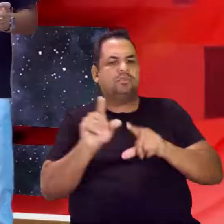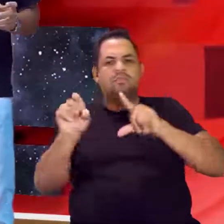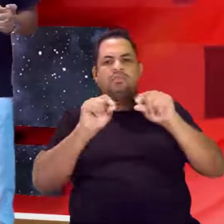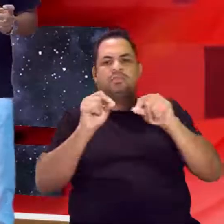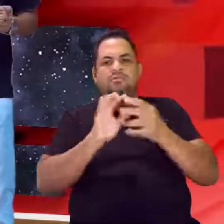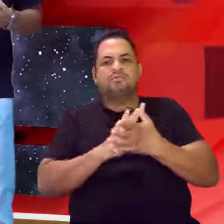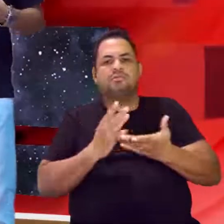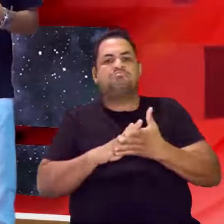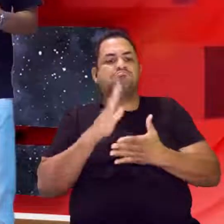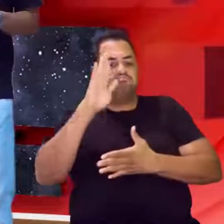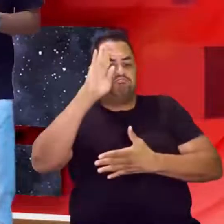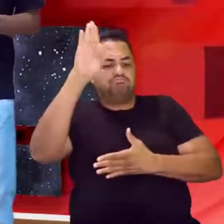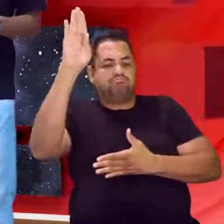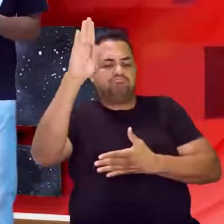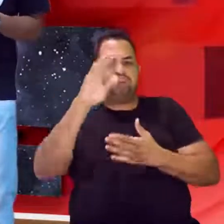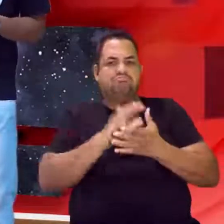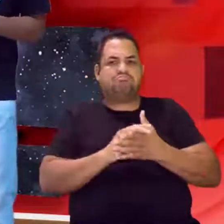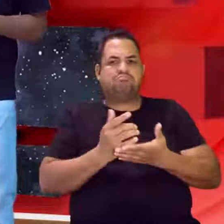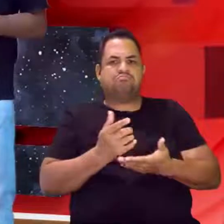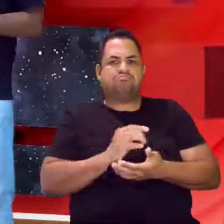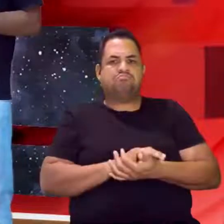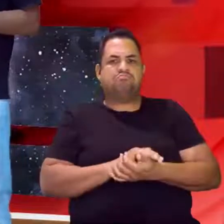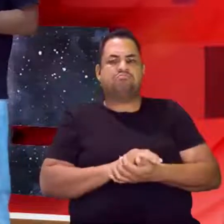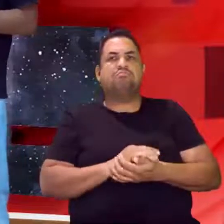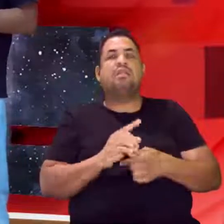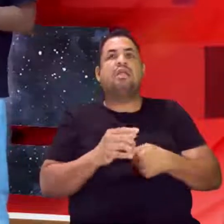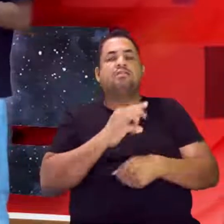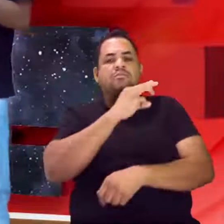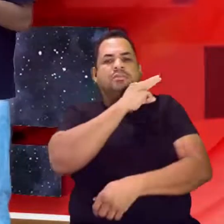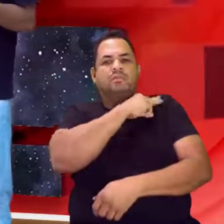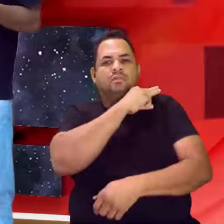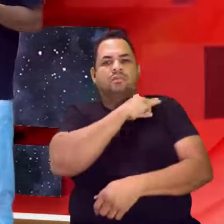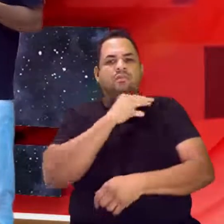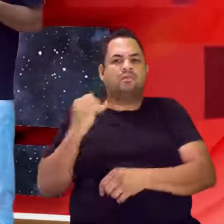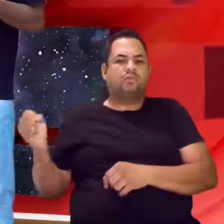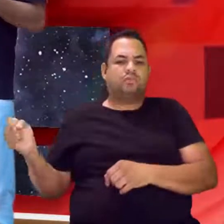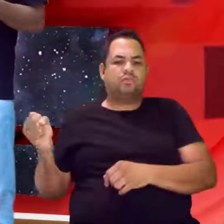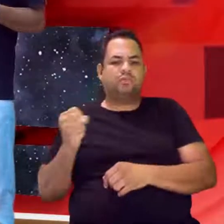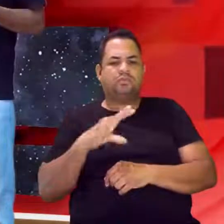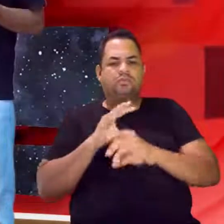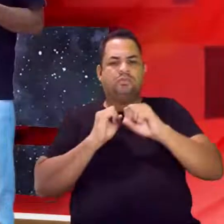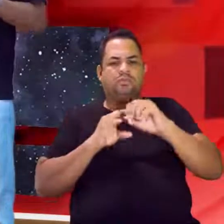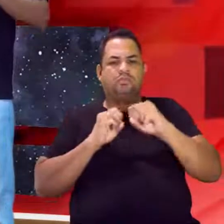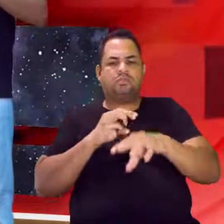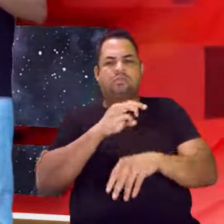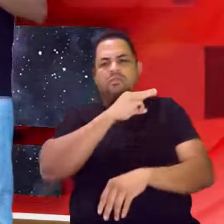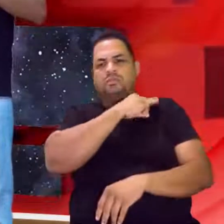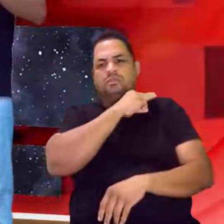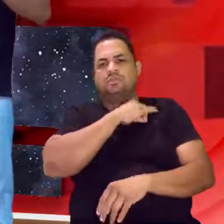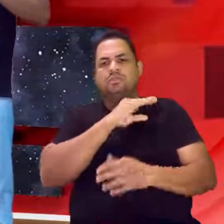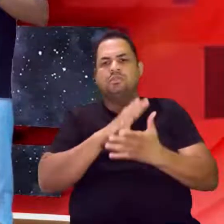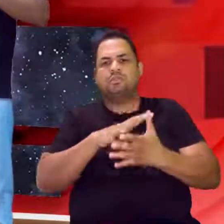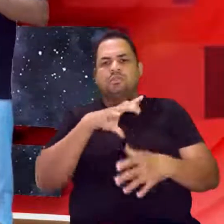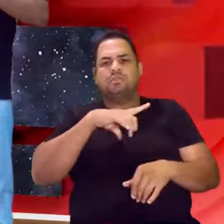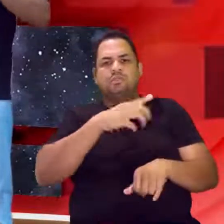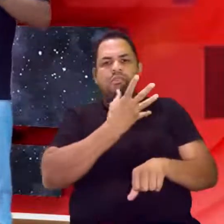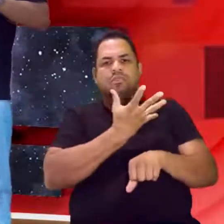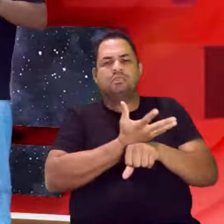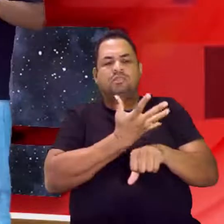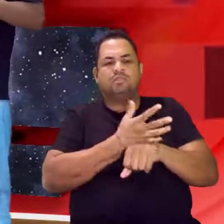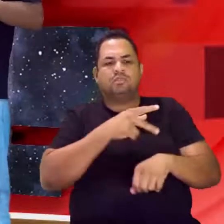eleger como preferência para fazer. E no terceiro ano, o novo ensino médio vai ter também uma disciplina